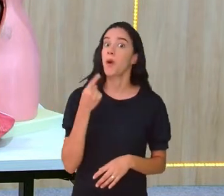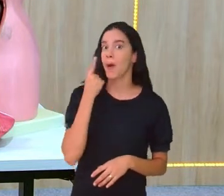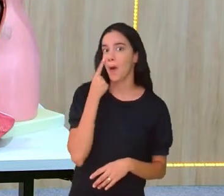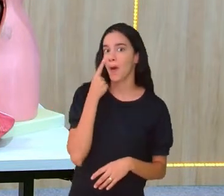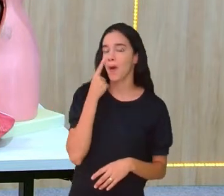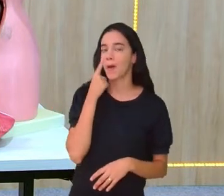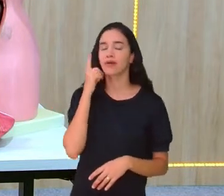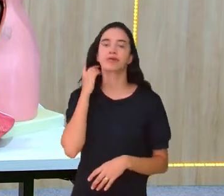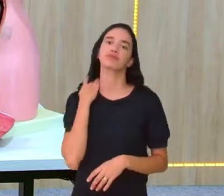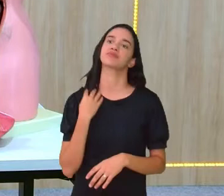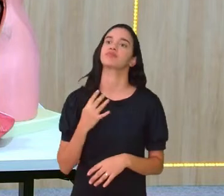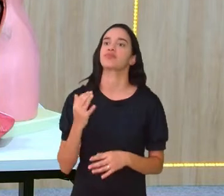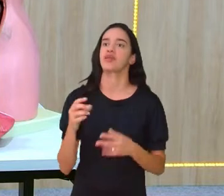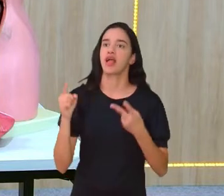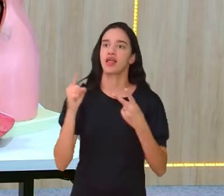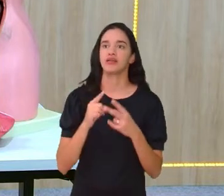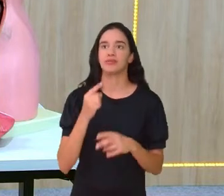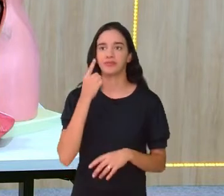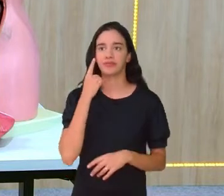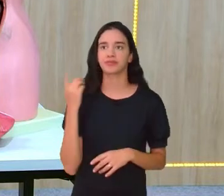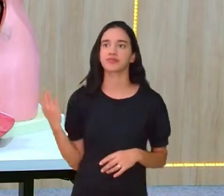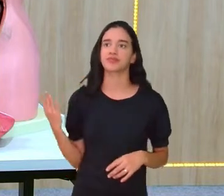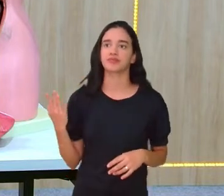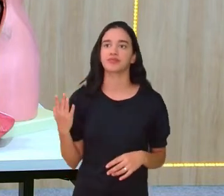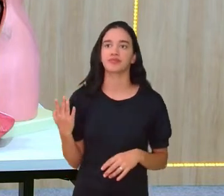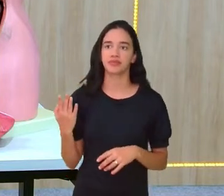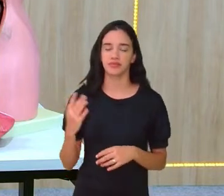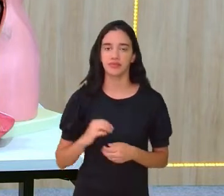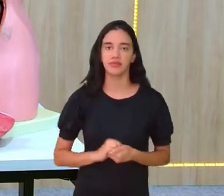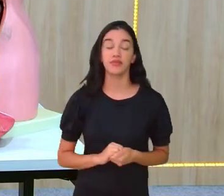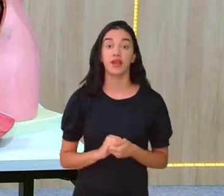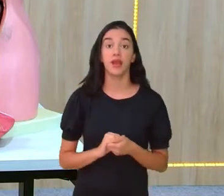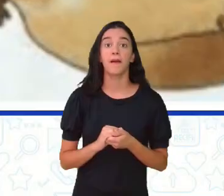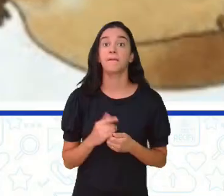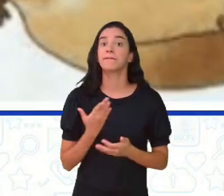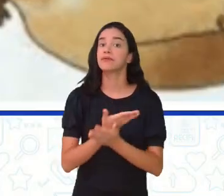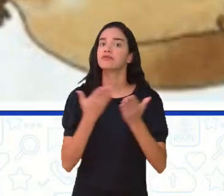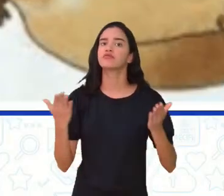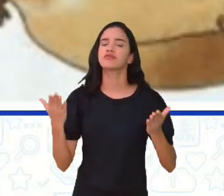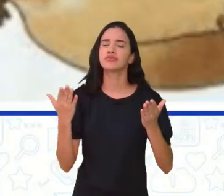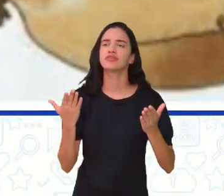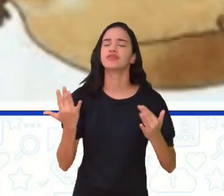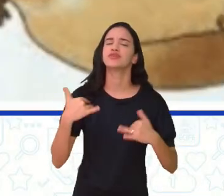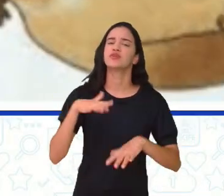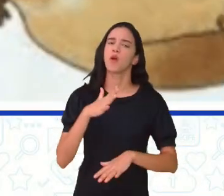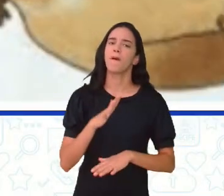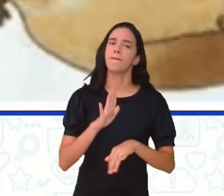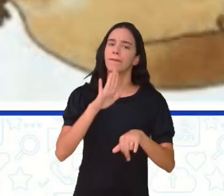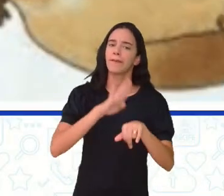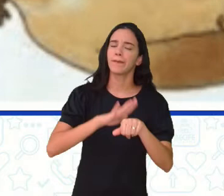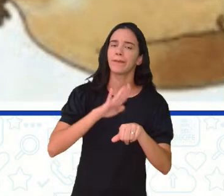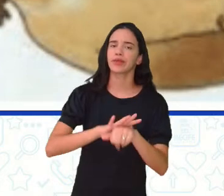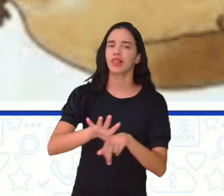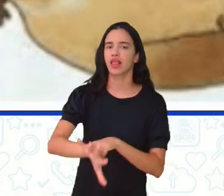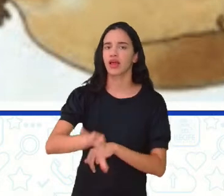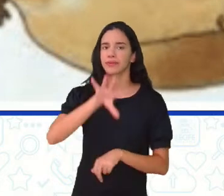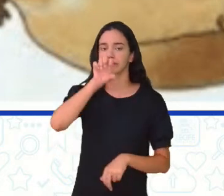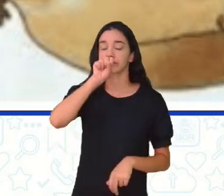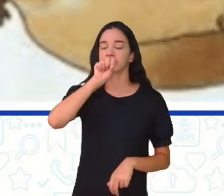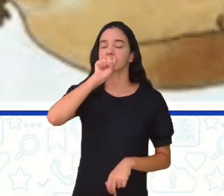trouxe nessa outra imagem. Aqui eu estou trazendo, né, para vocês esse momento da respiração.